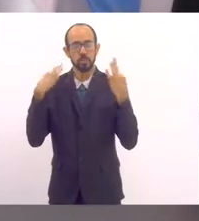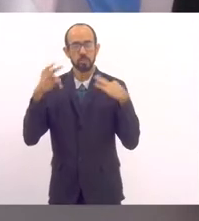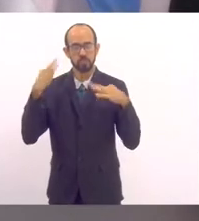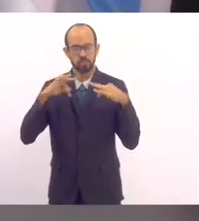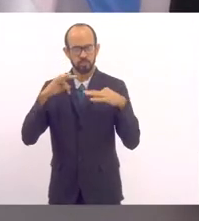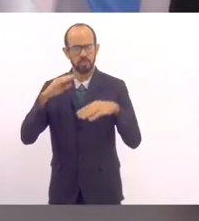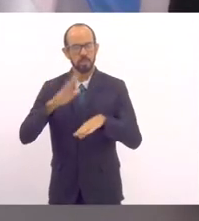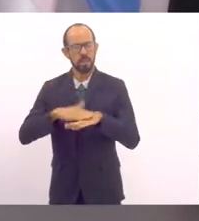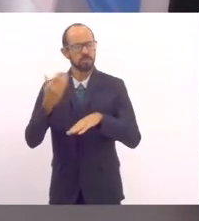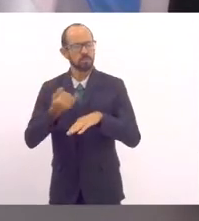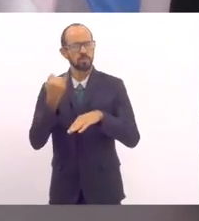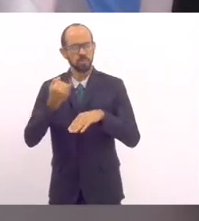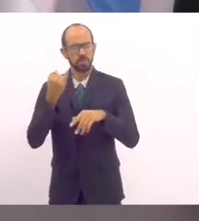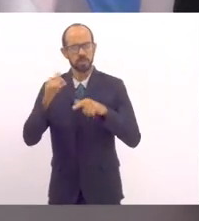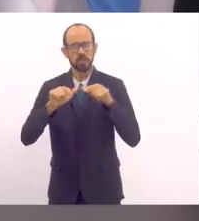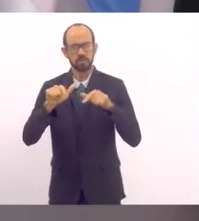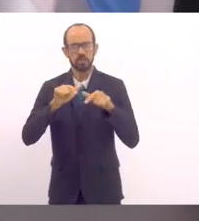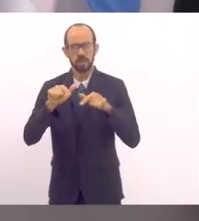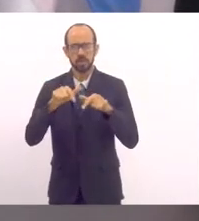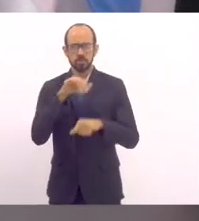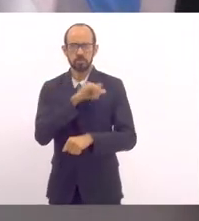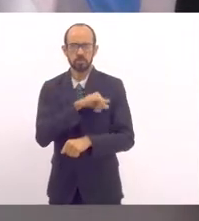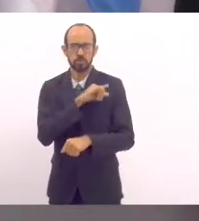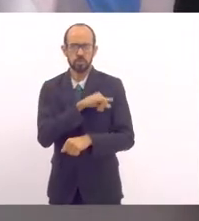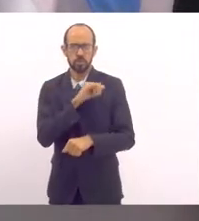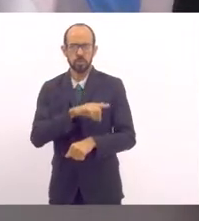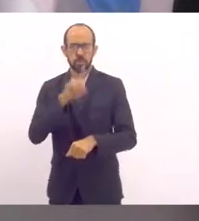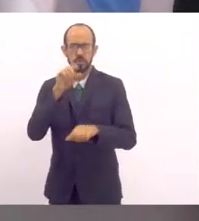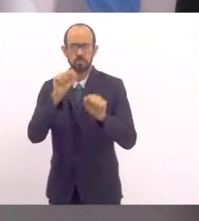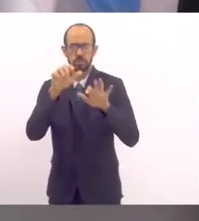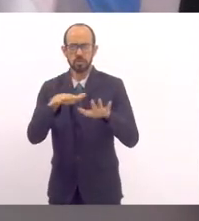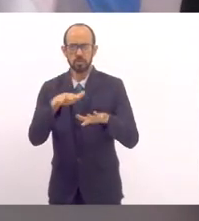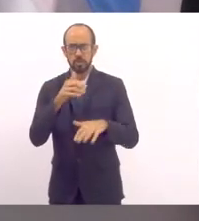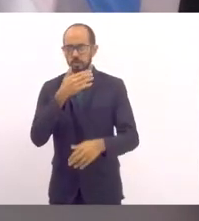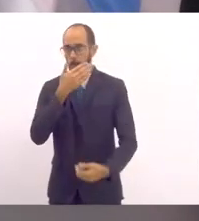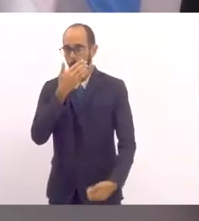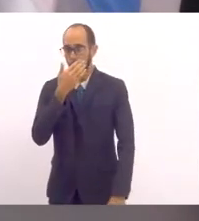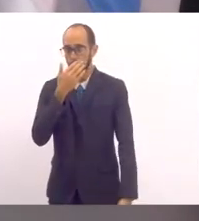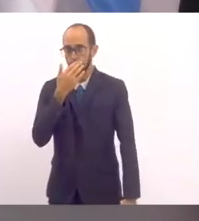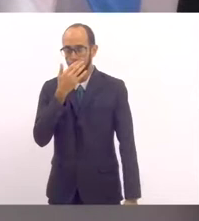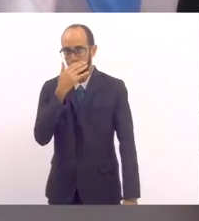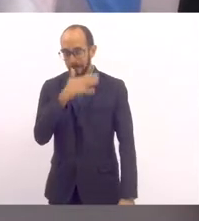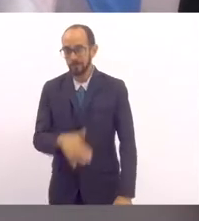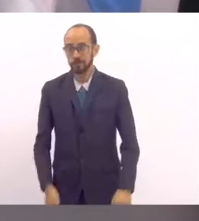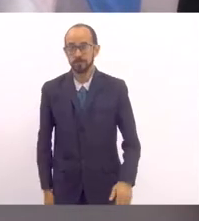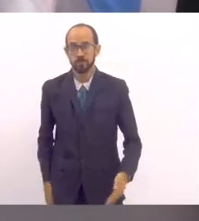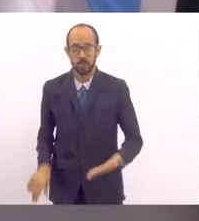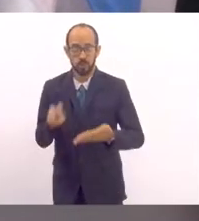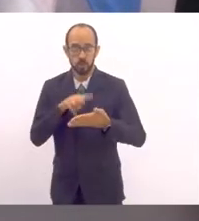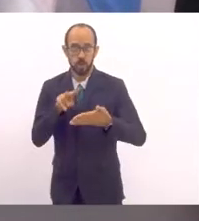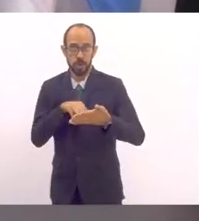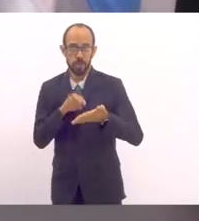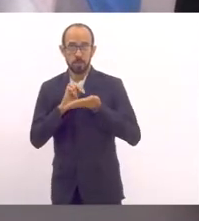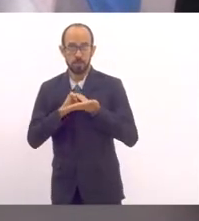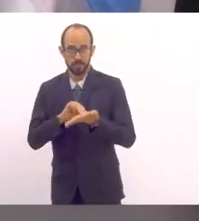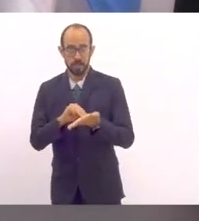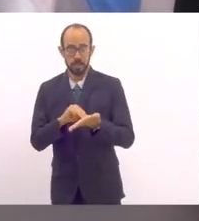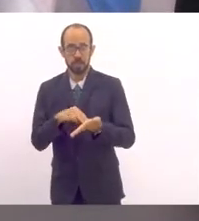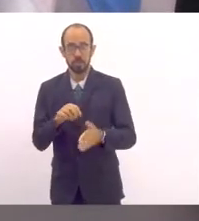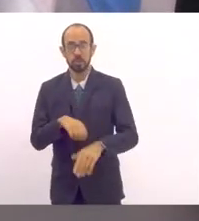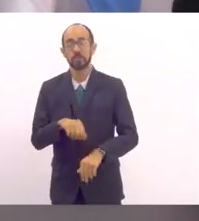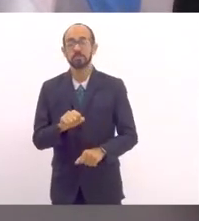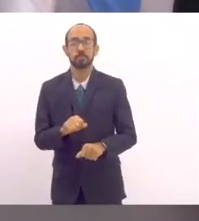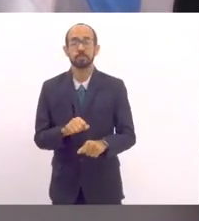atividades econômicas do Estado do Rio de Janeiro. Que Deus nos ilumine. Então, eu estou lendo aqui a mensagem do secretário Sávio Neves e vamos